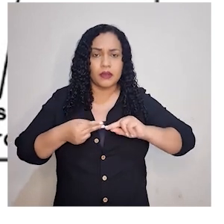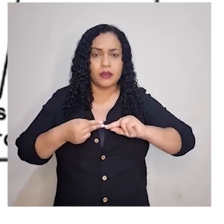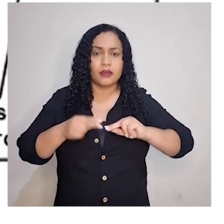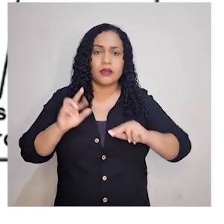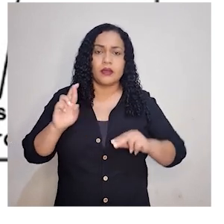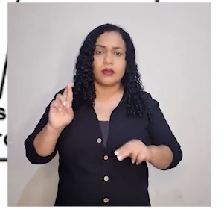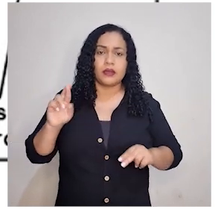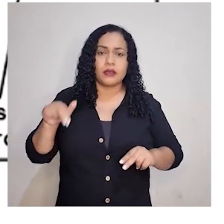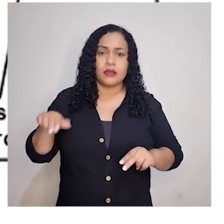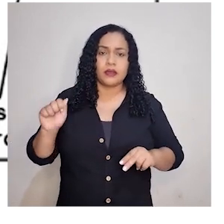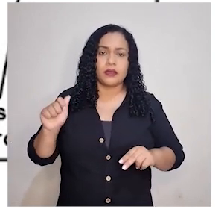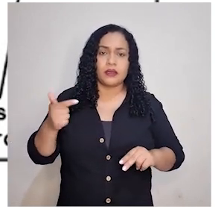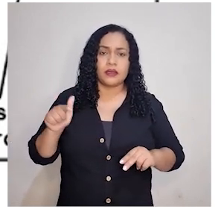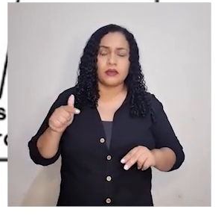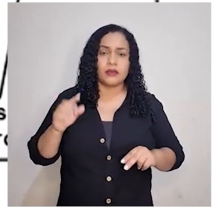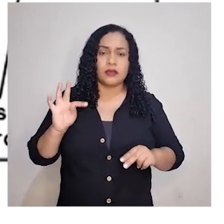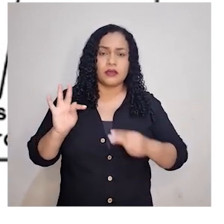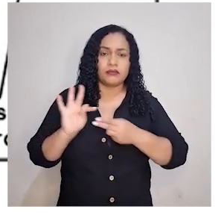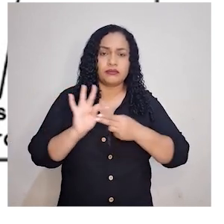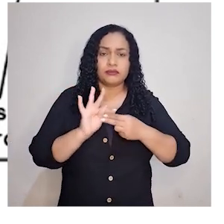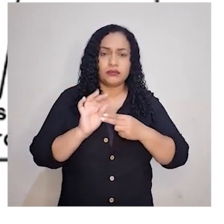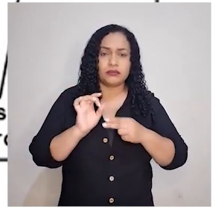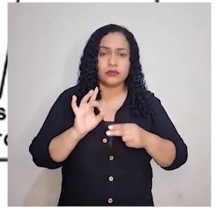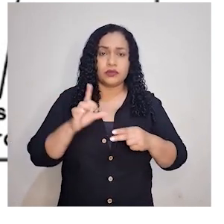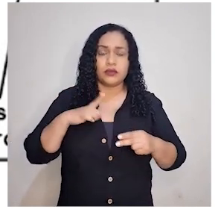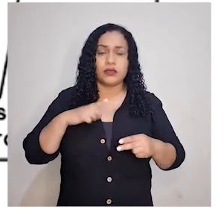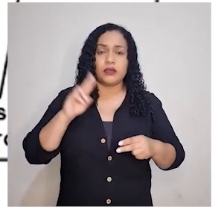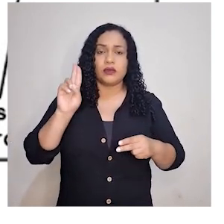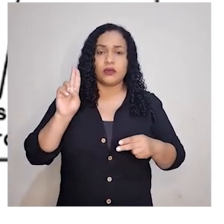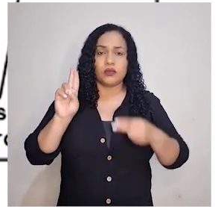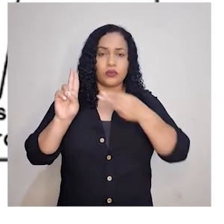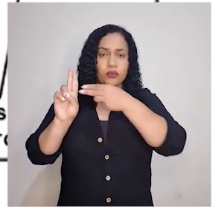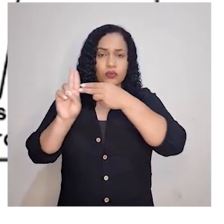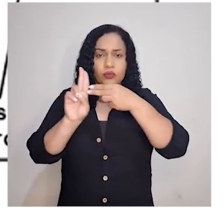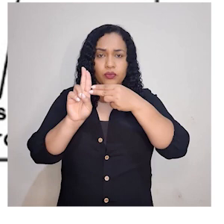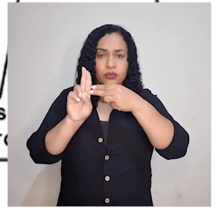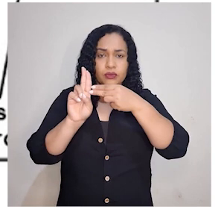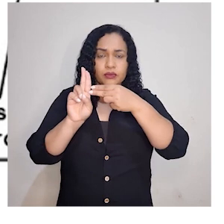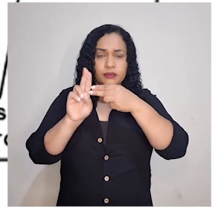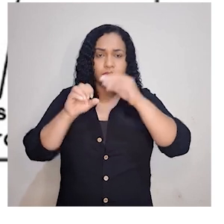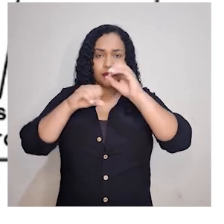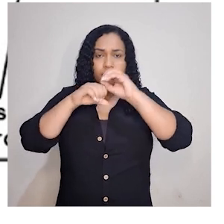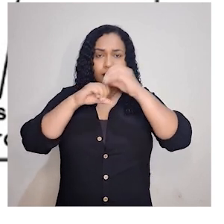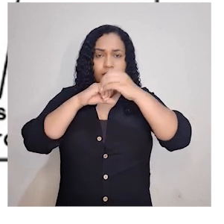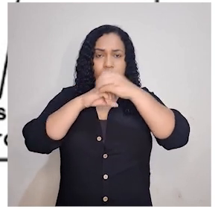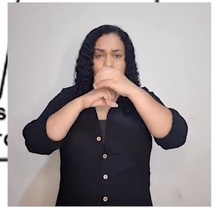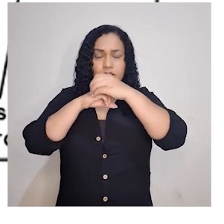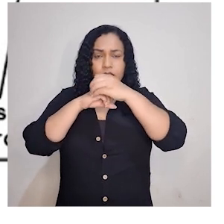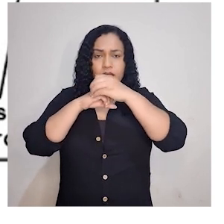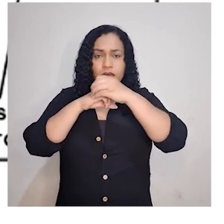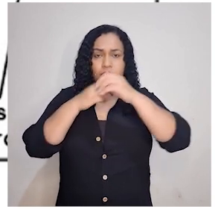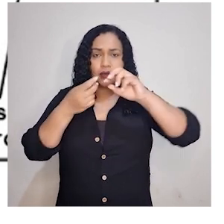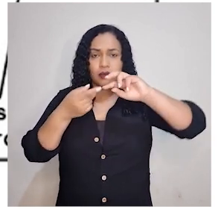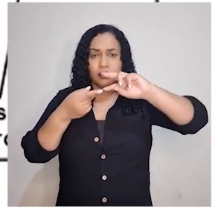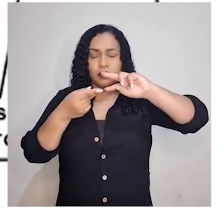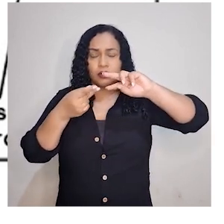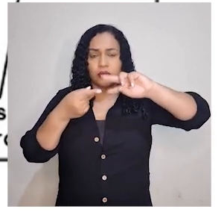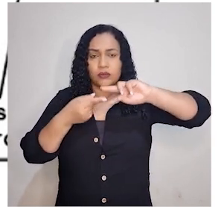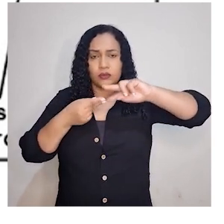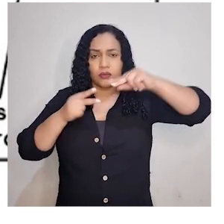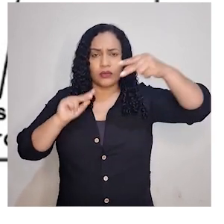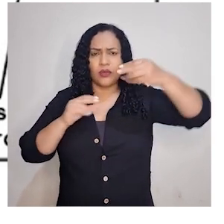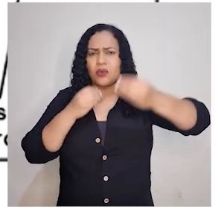molécula de RNA não tem a timina, tem só a uracila. É uma molécula simples que é formada a partir da